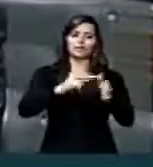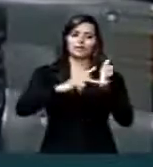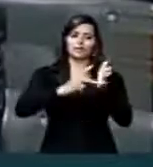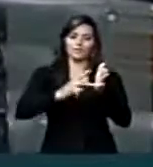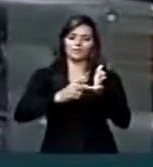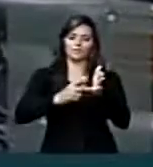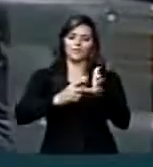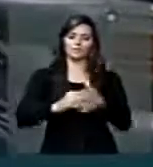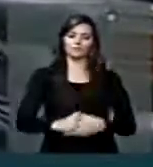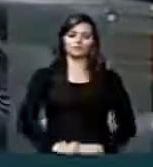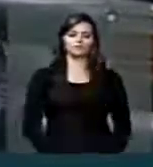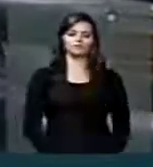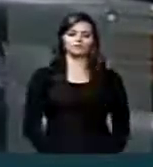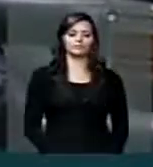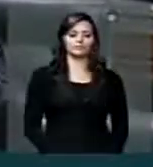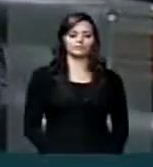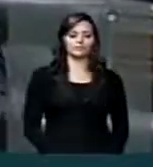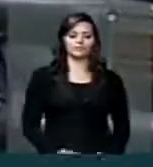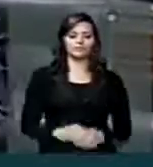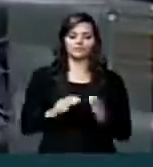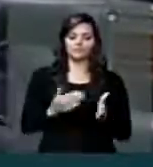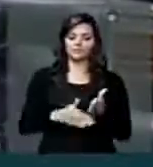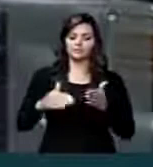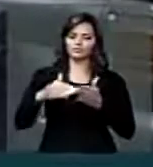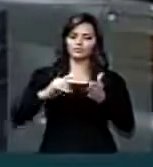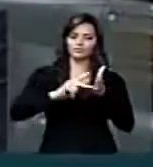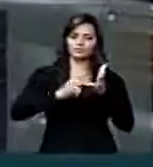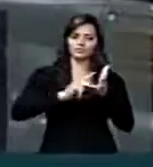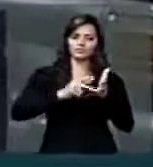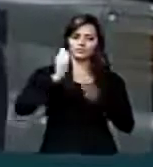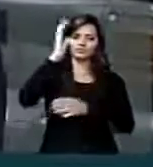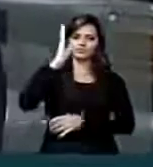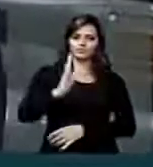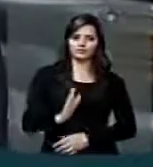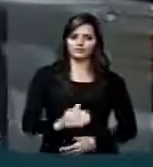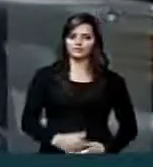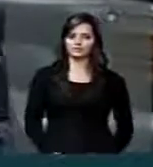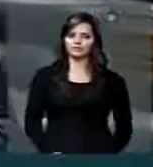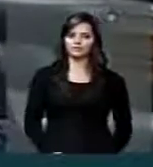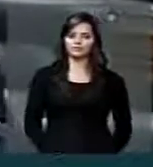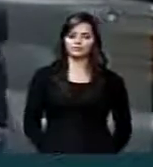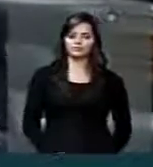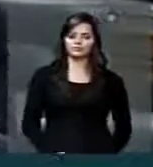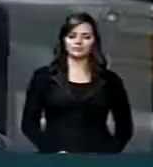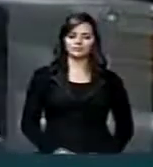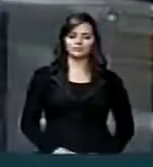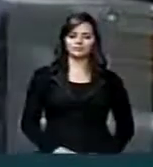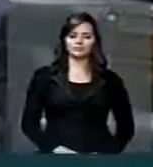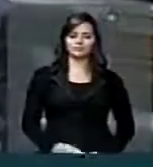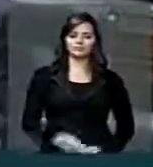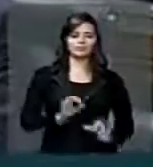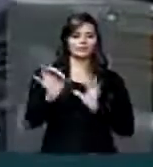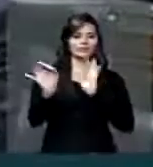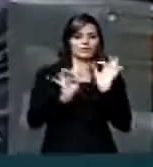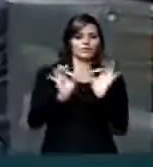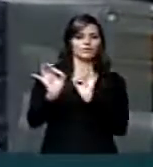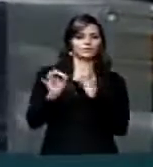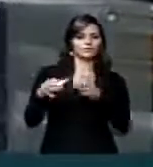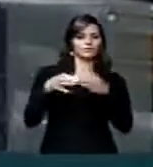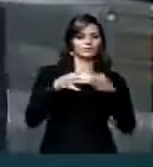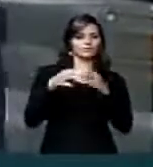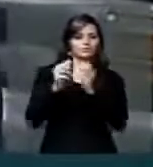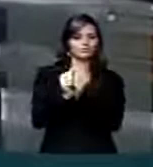sindicais. Quando todas as centrais sindicais desse país, de forma organizada e